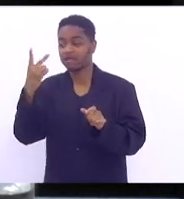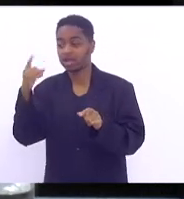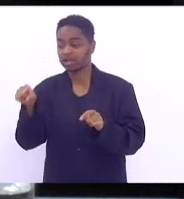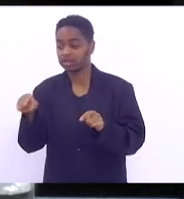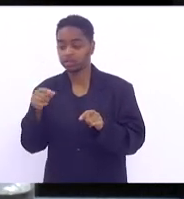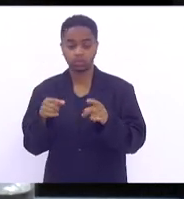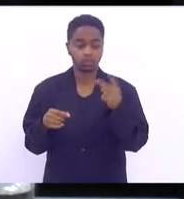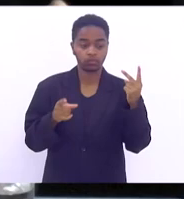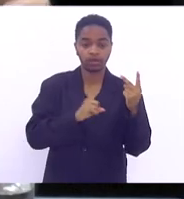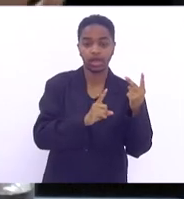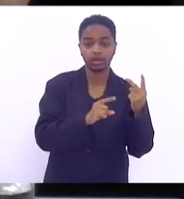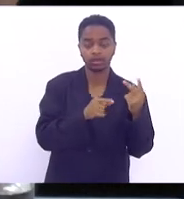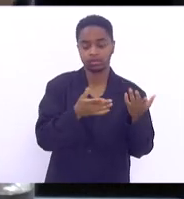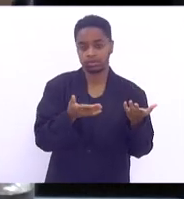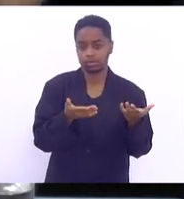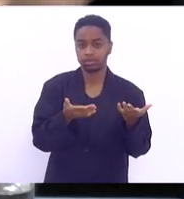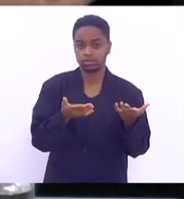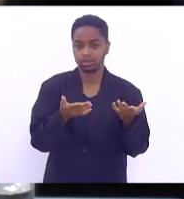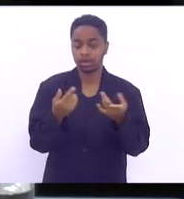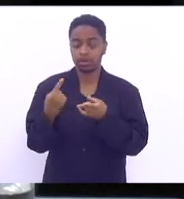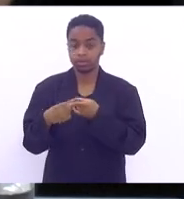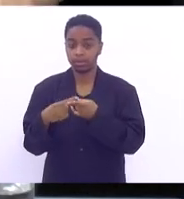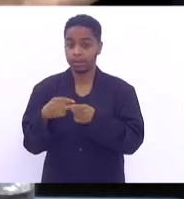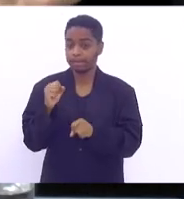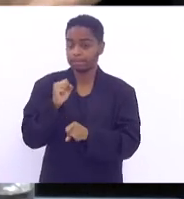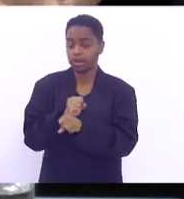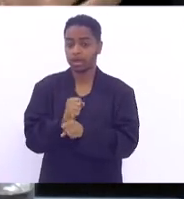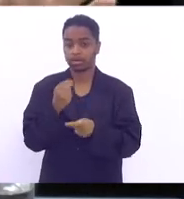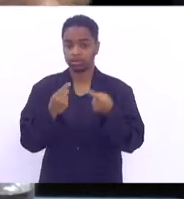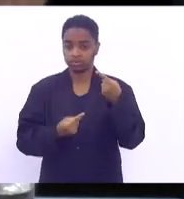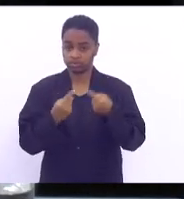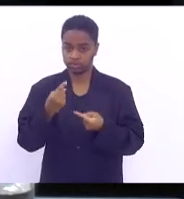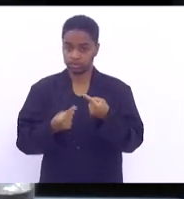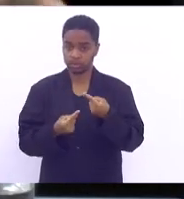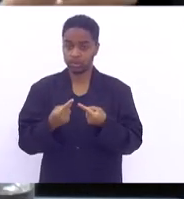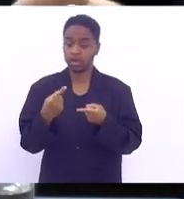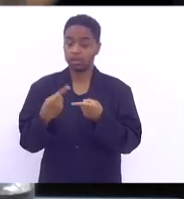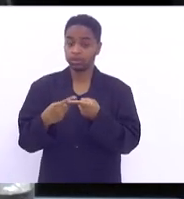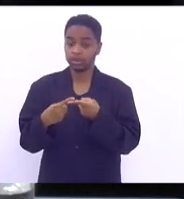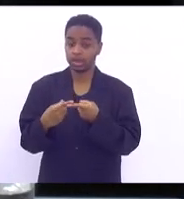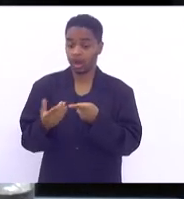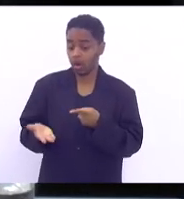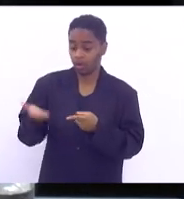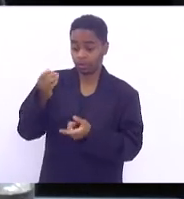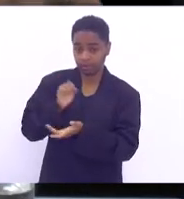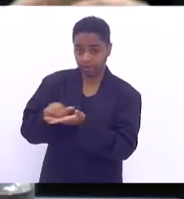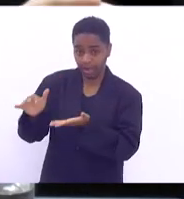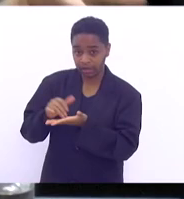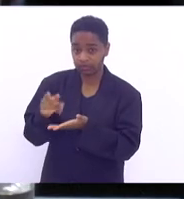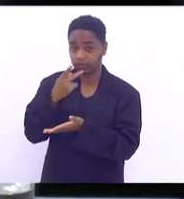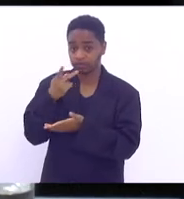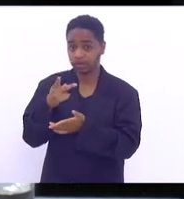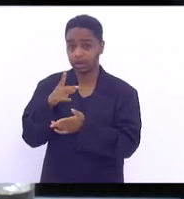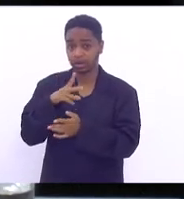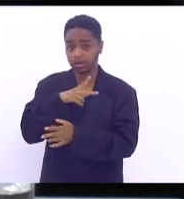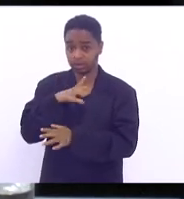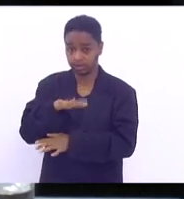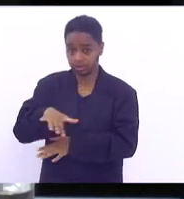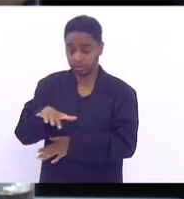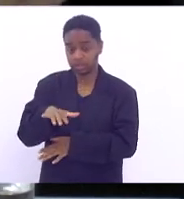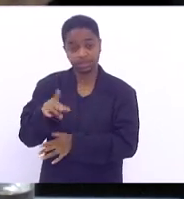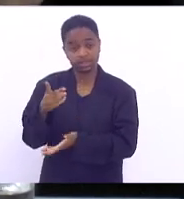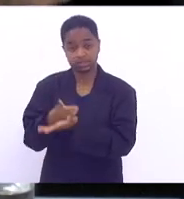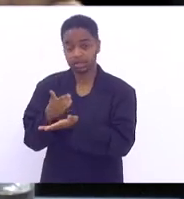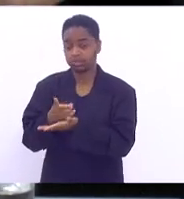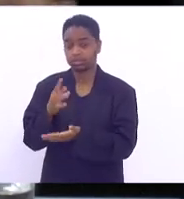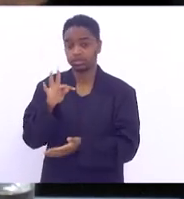para outro. Porque aí cessa essa questão. Gerou aumento de despesa, trata de pessoal, será sempre